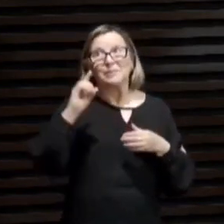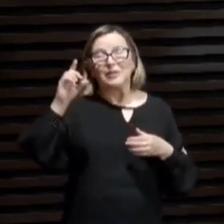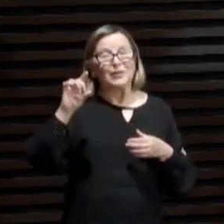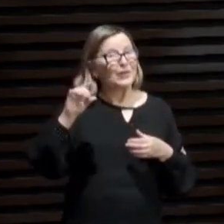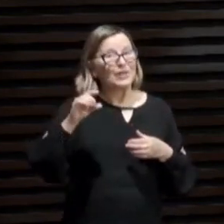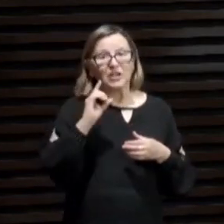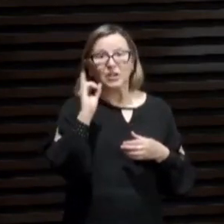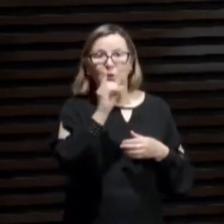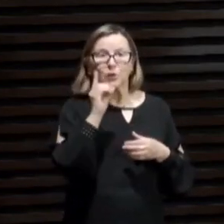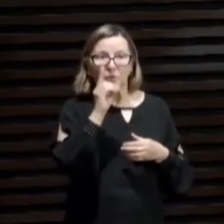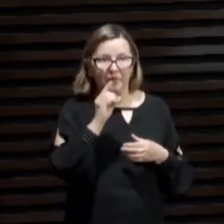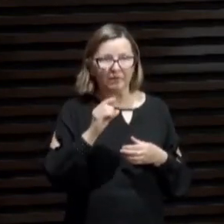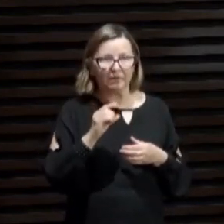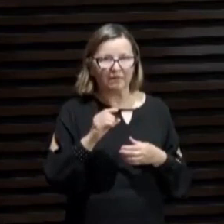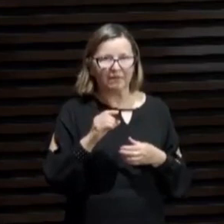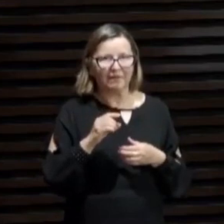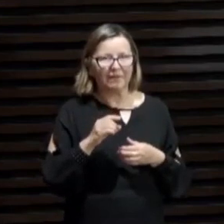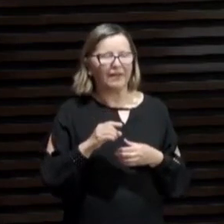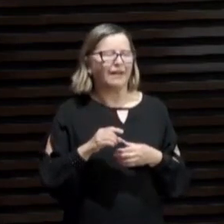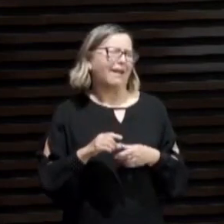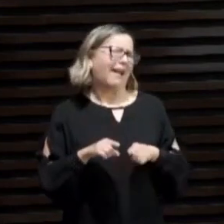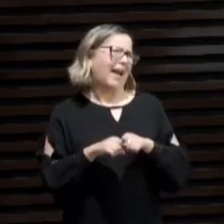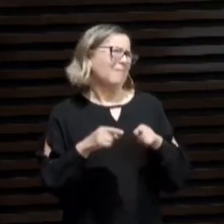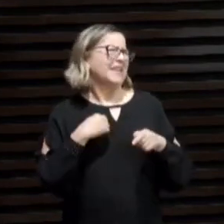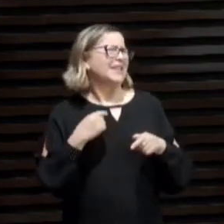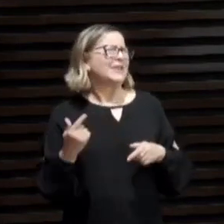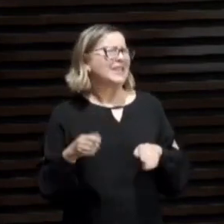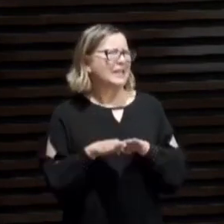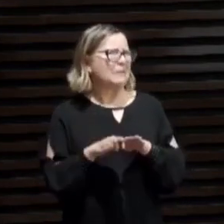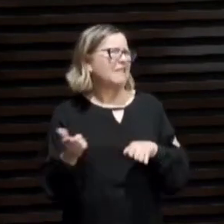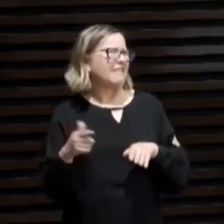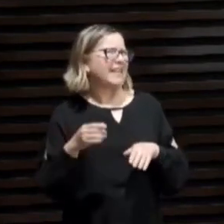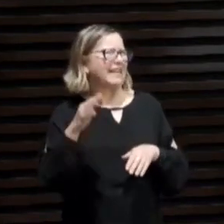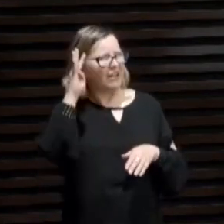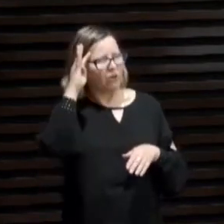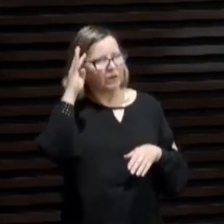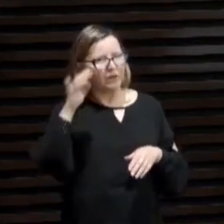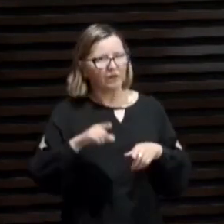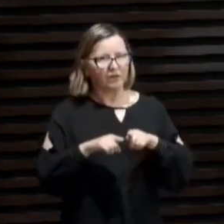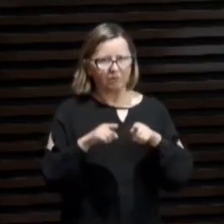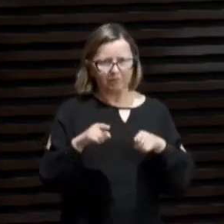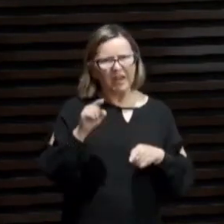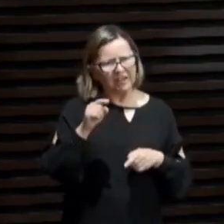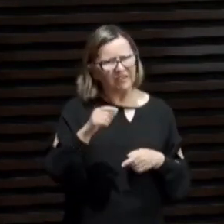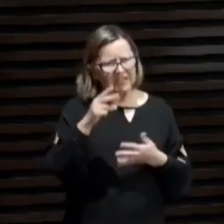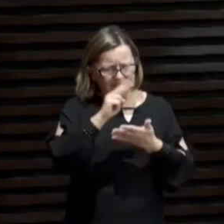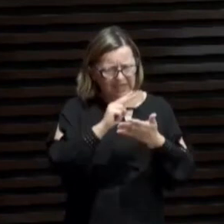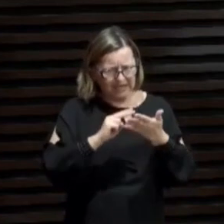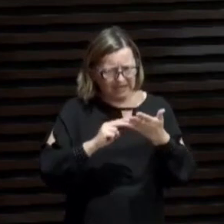pastor. É bom, é muito bom isso. Mas e o diariamente com a palavra? E o meditar diariamente na palavra? De dia e de